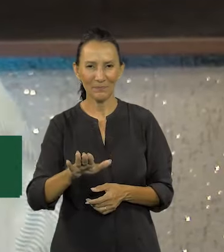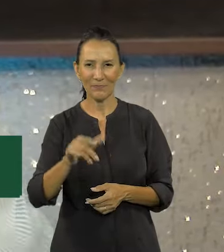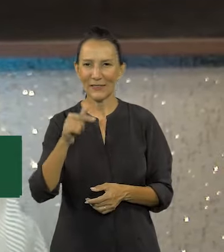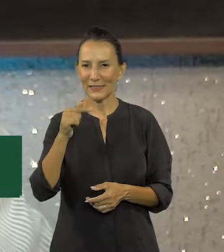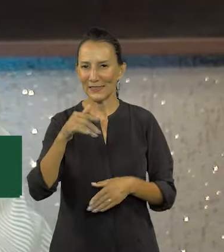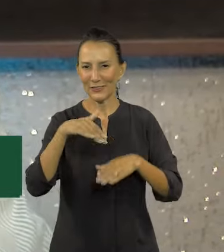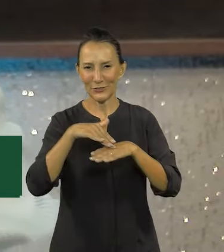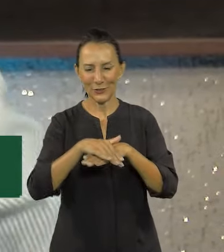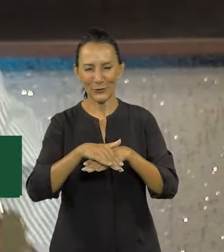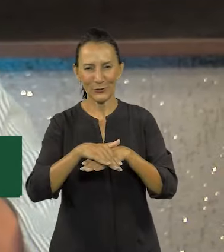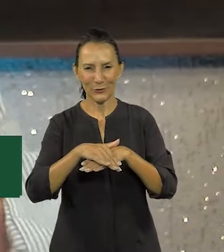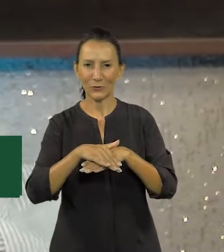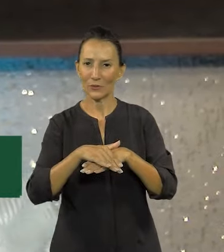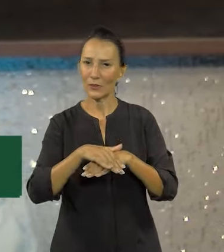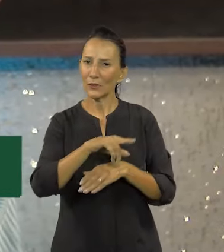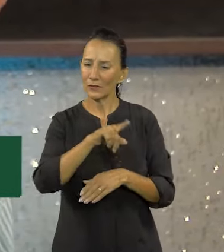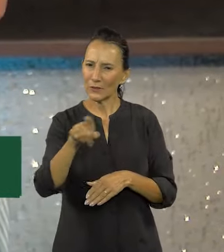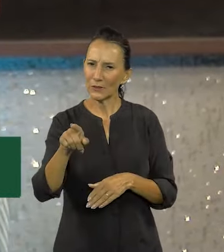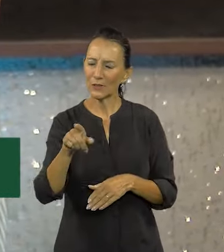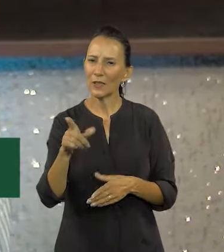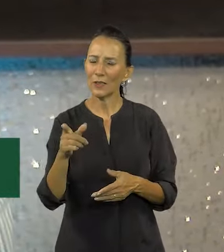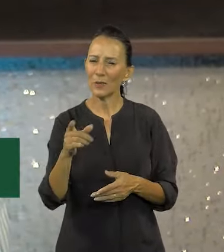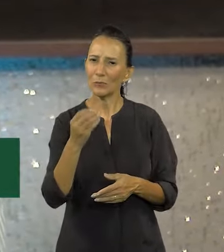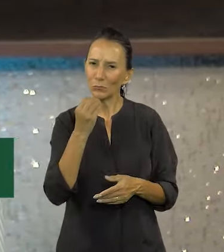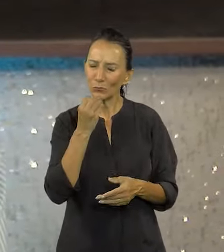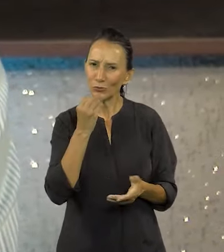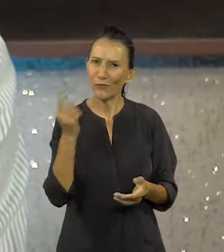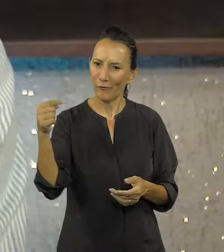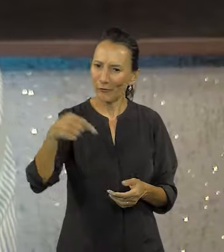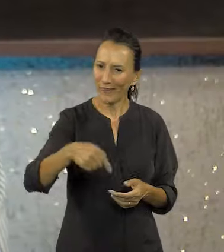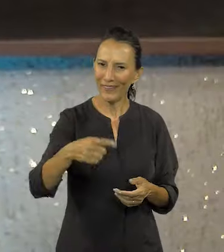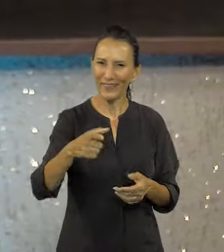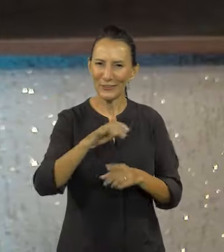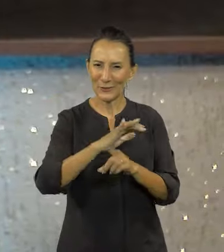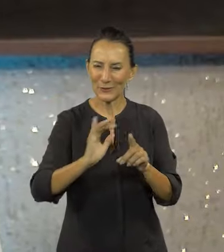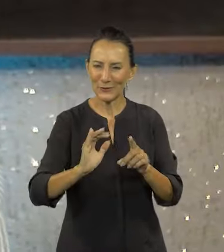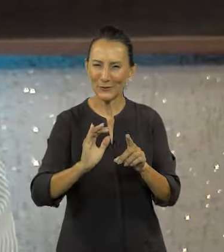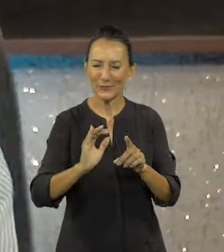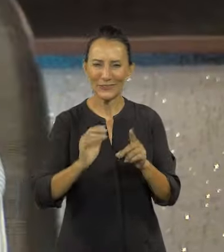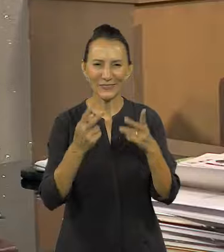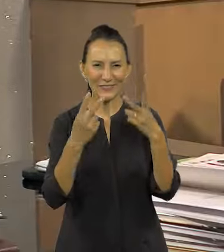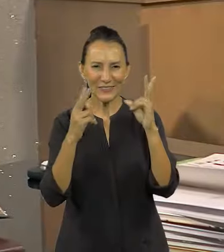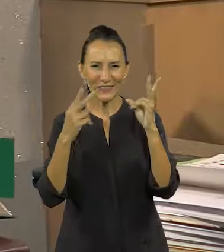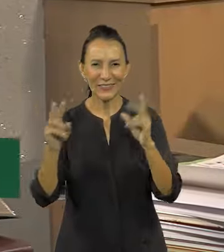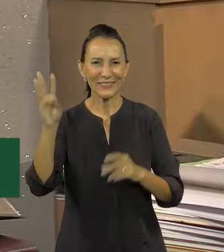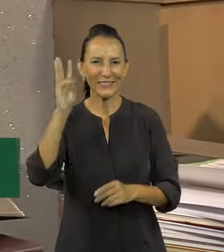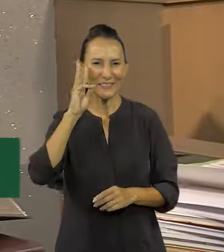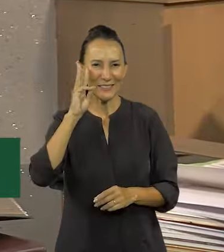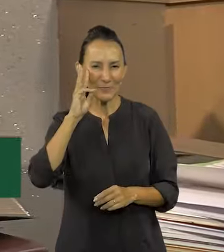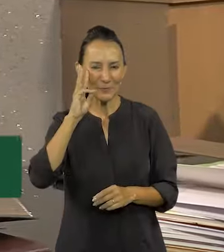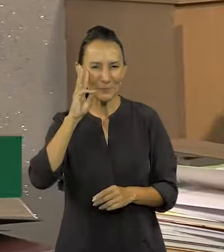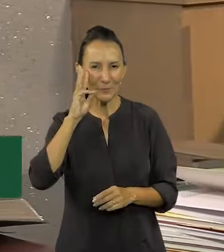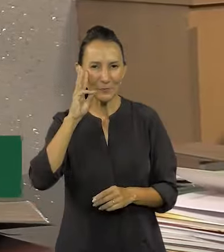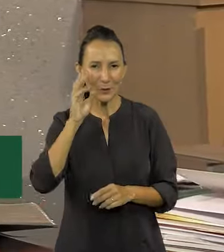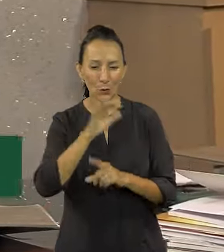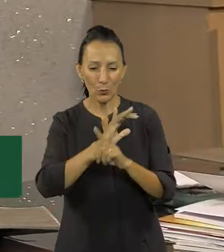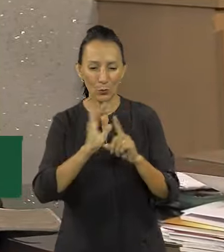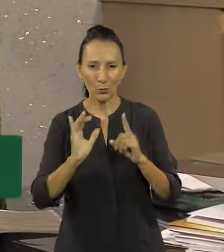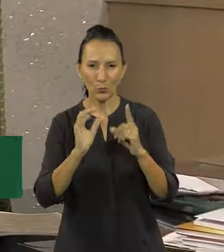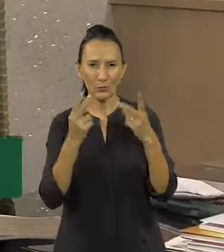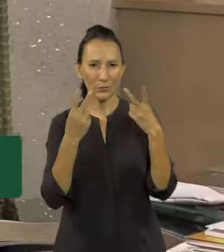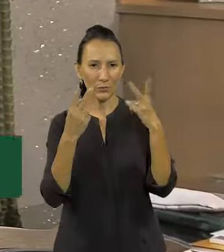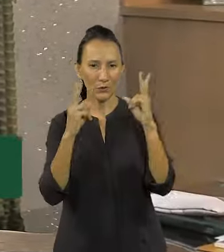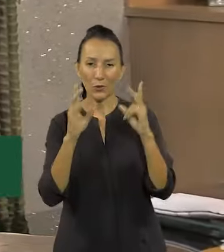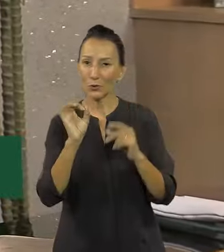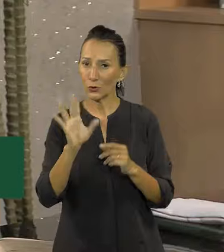19 horas faça uma campanha num culto da vitória terça-feira o culto da vitória não é somente para os membros